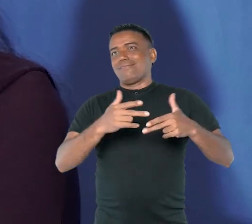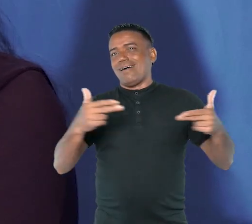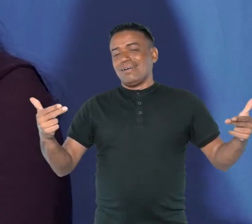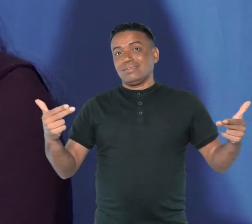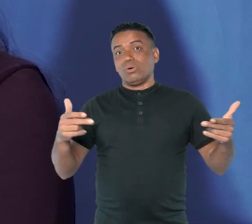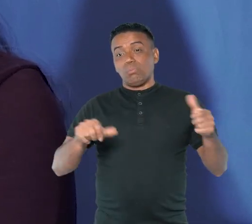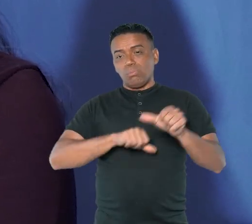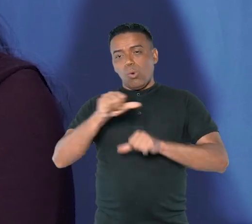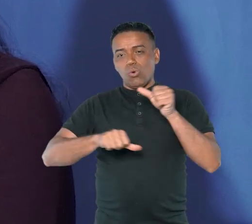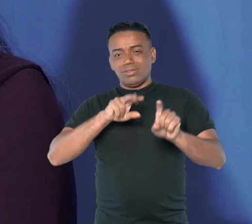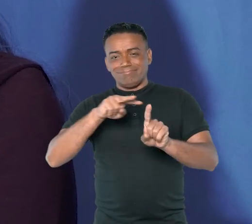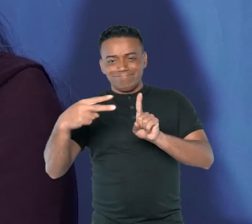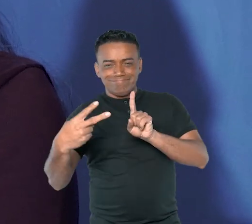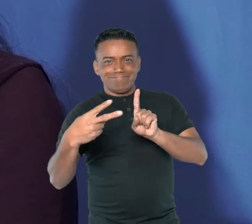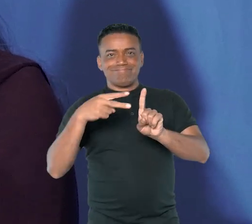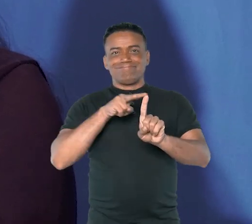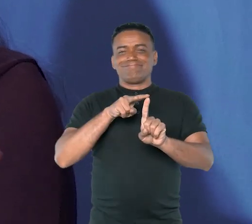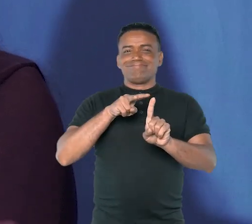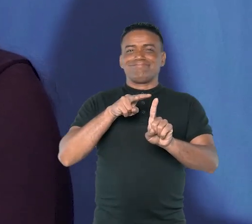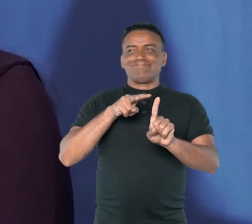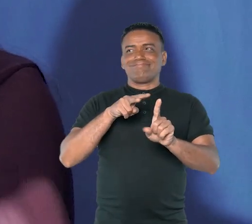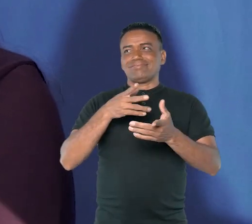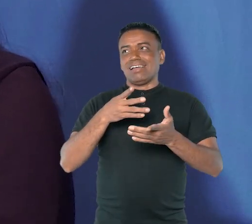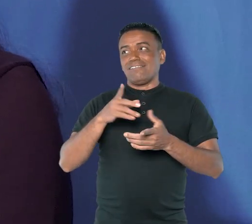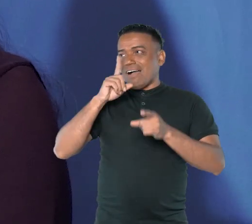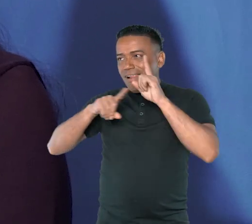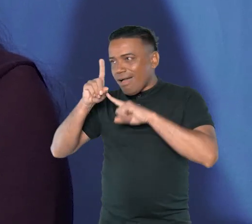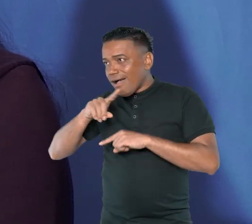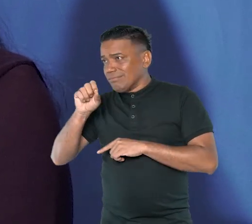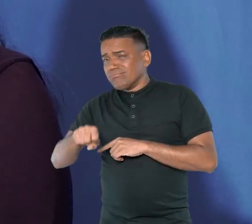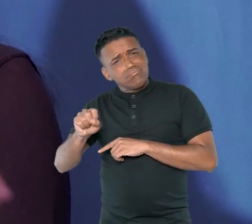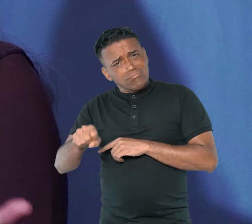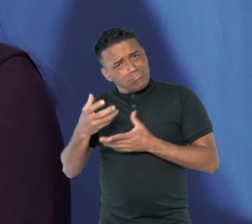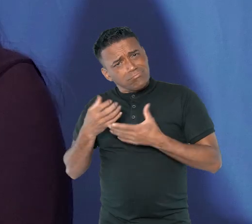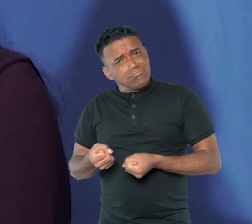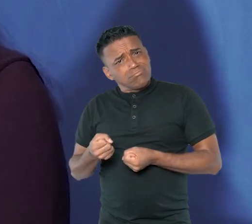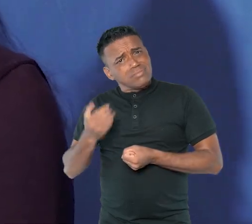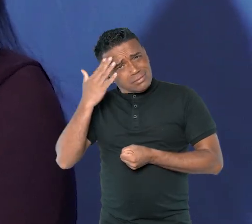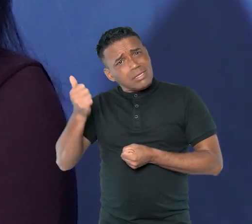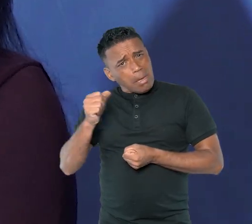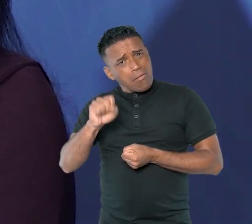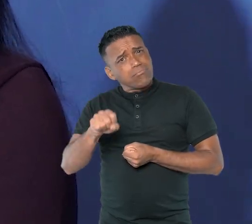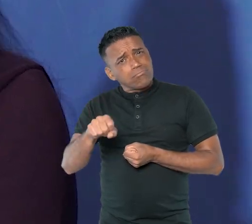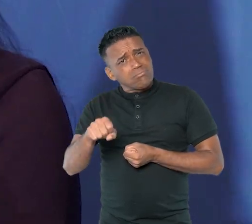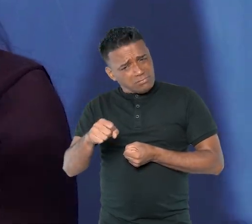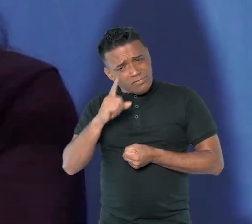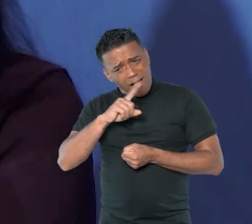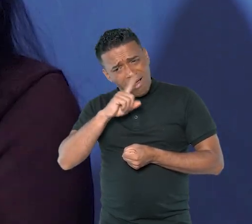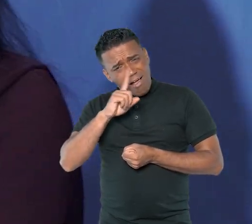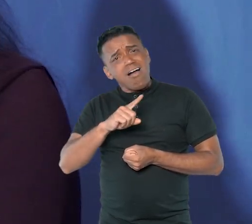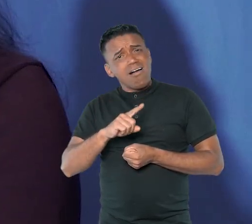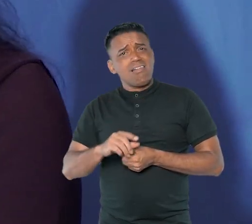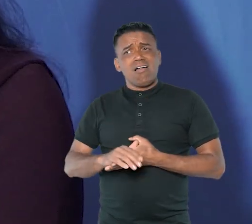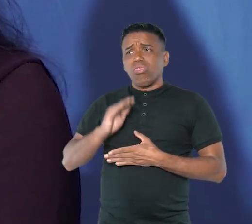sua perspectiva, né, de ser falível, sim, né, de saber que o erro está logo